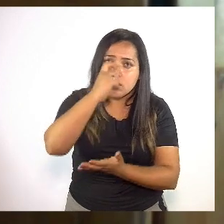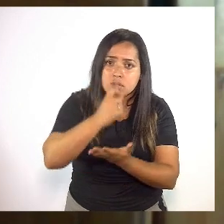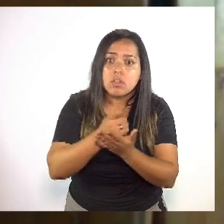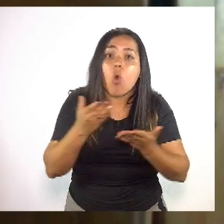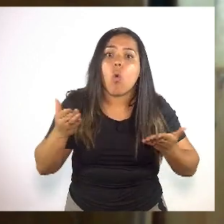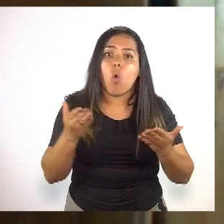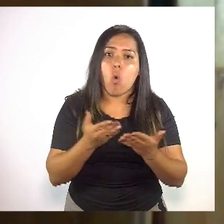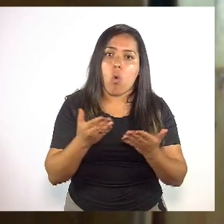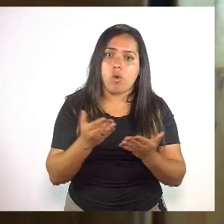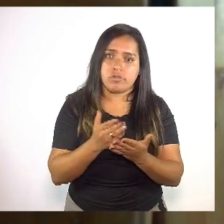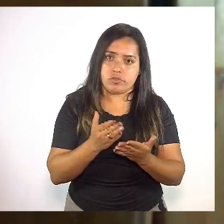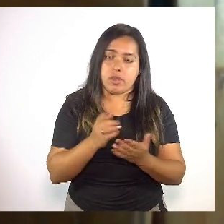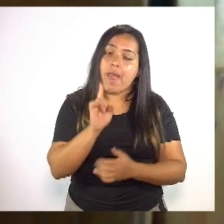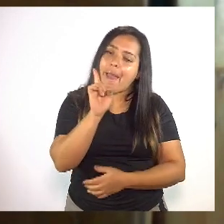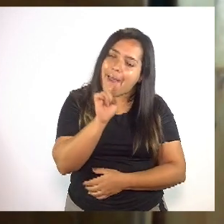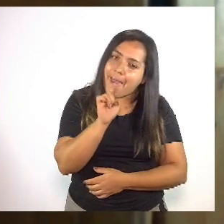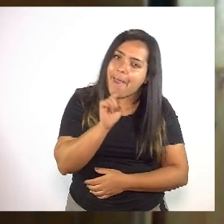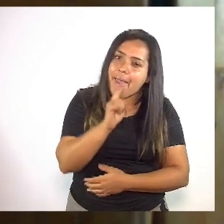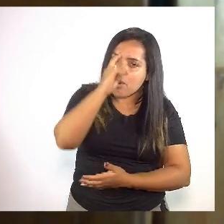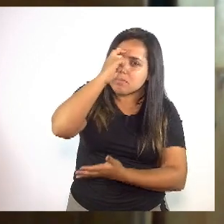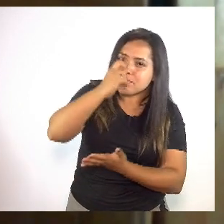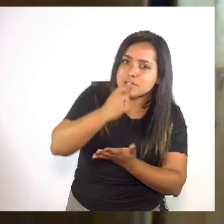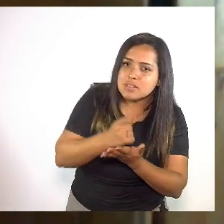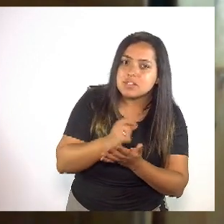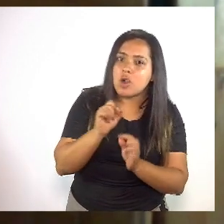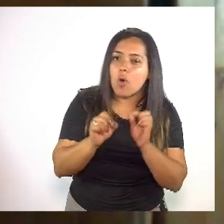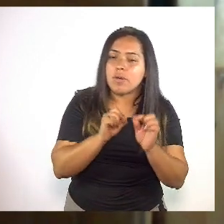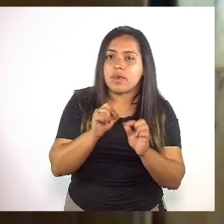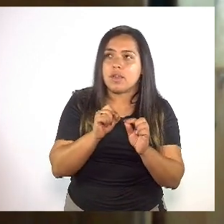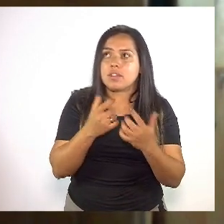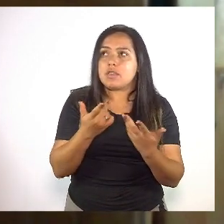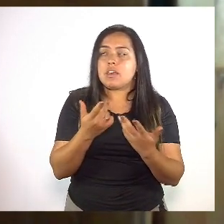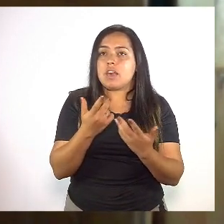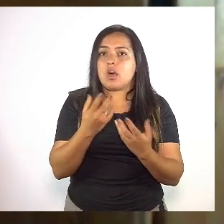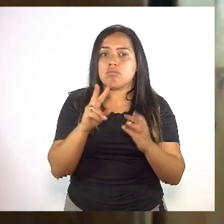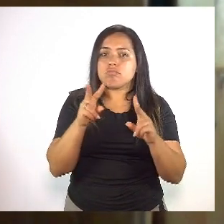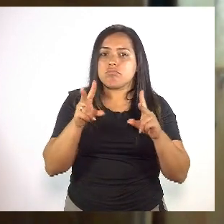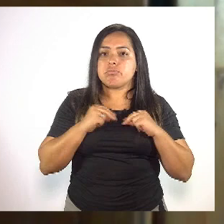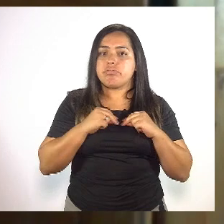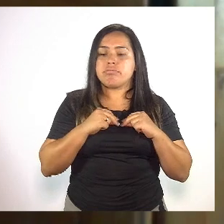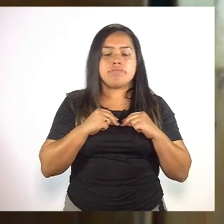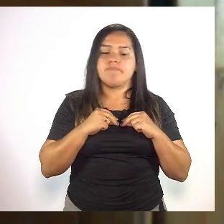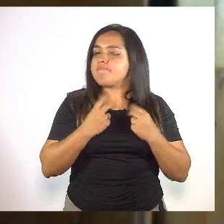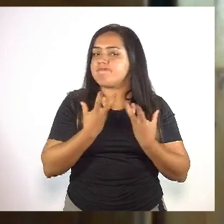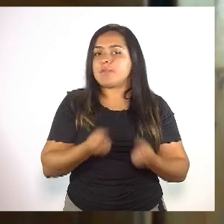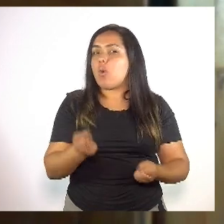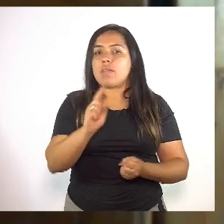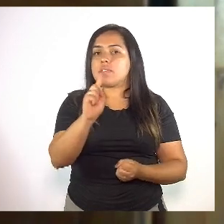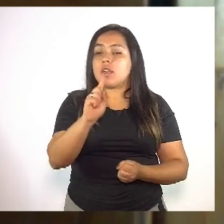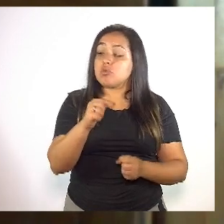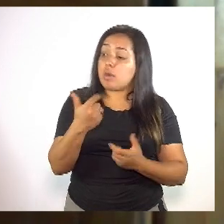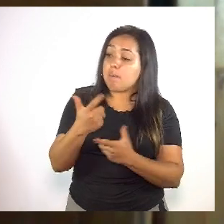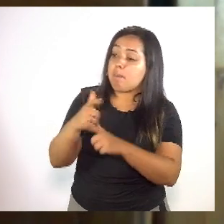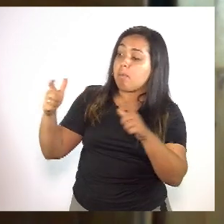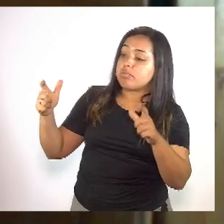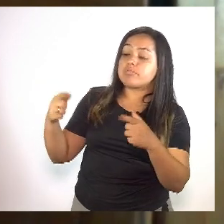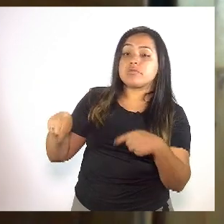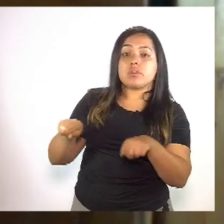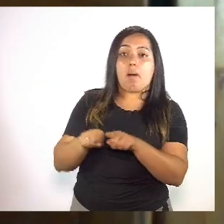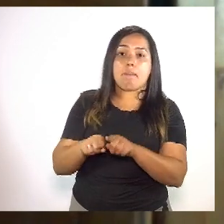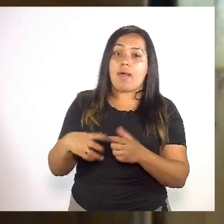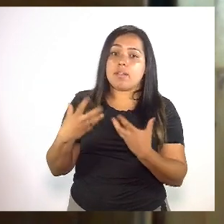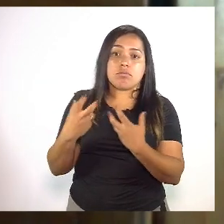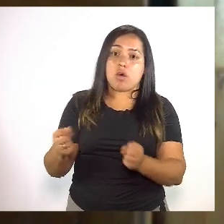hoje é uma decisão que não me contempla e não contempla muitos. Vou